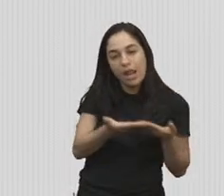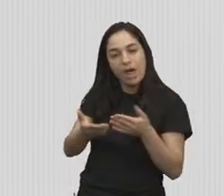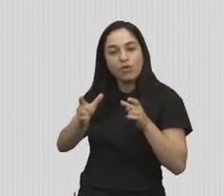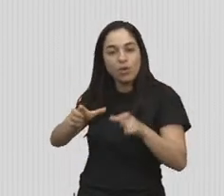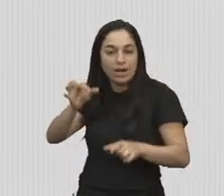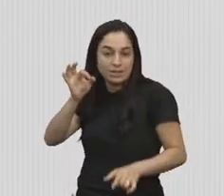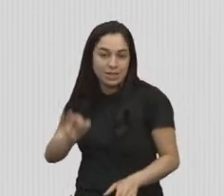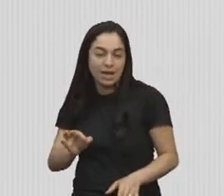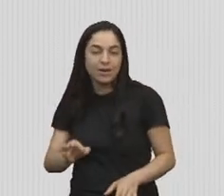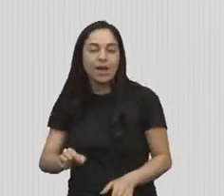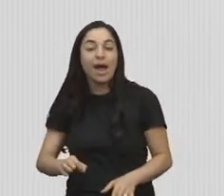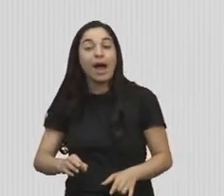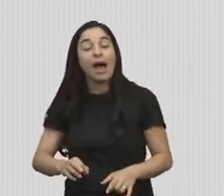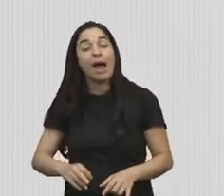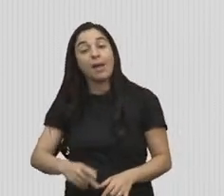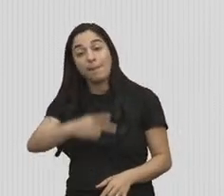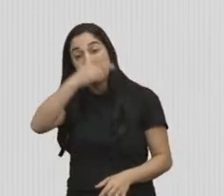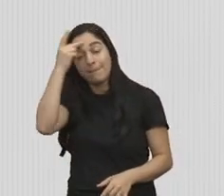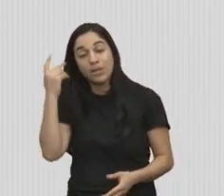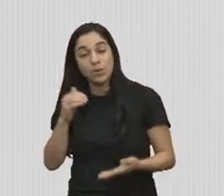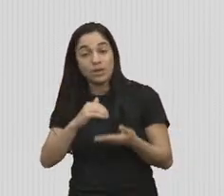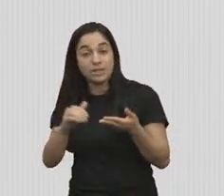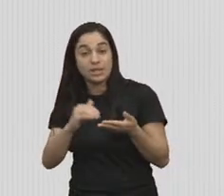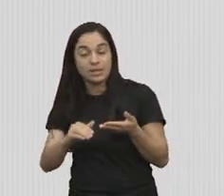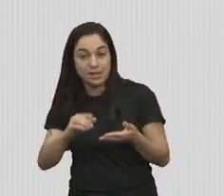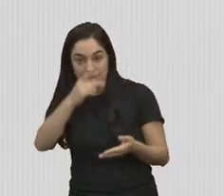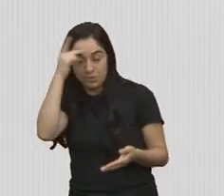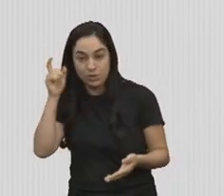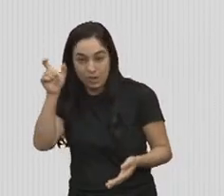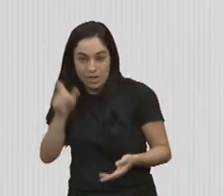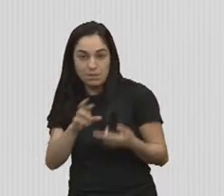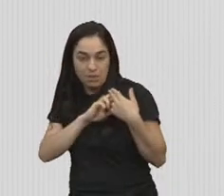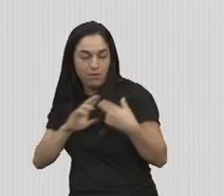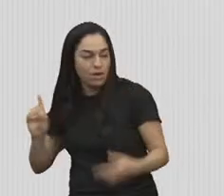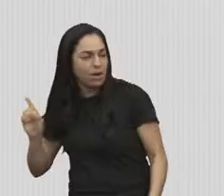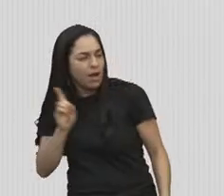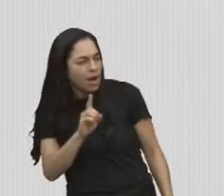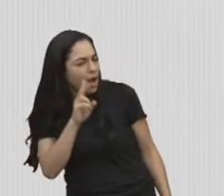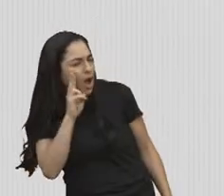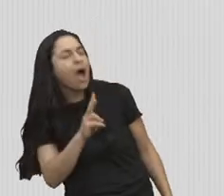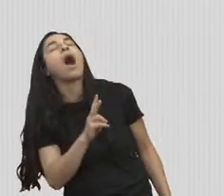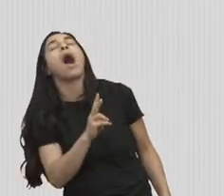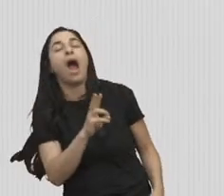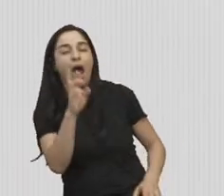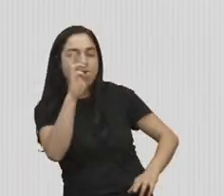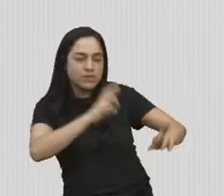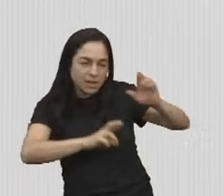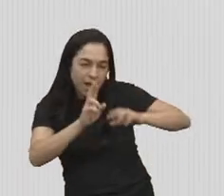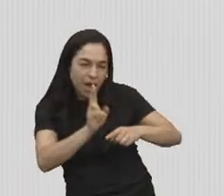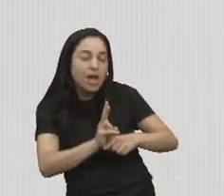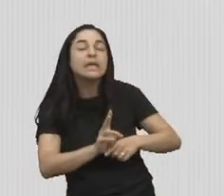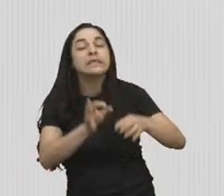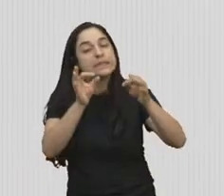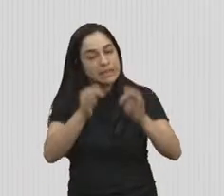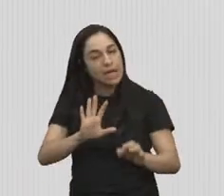ele fez aí o descarte correto, ele retirou os resíduos. E aí isso não implica em multa para ele.